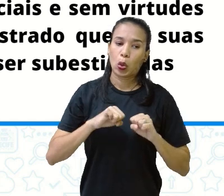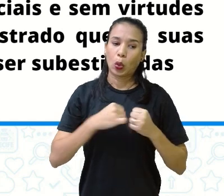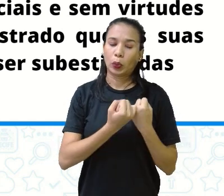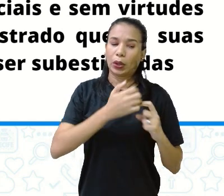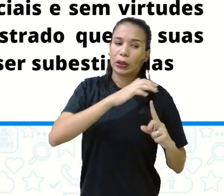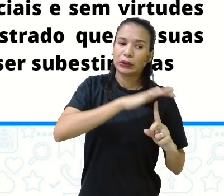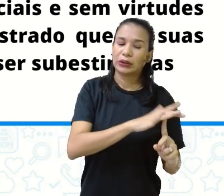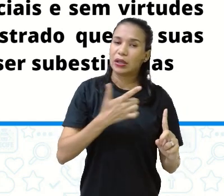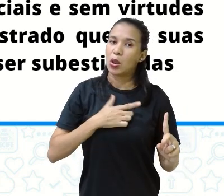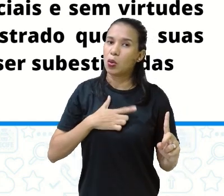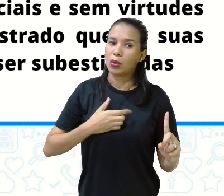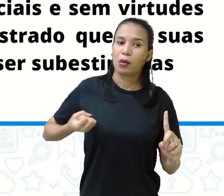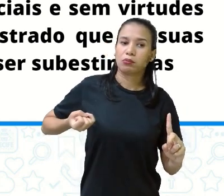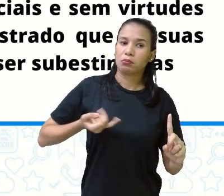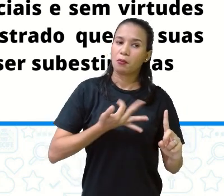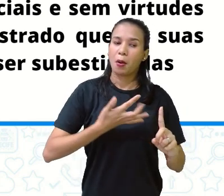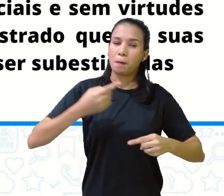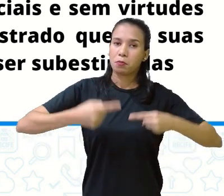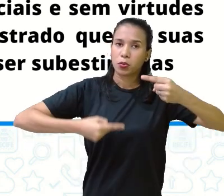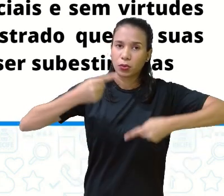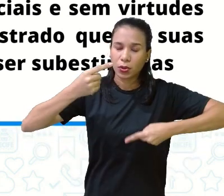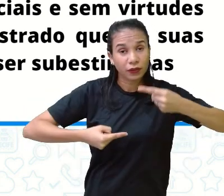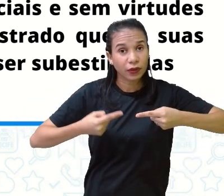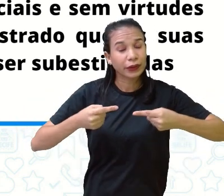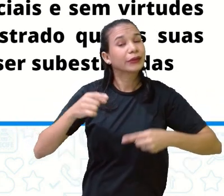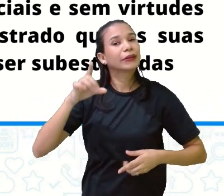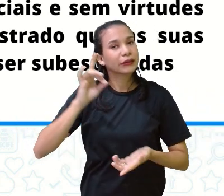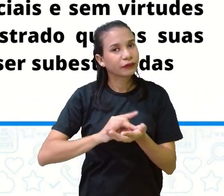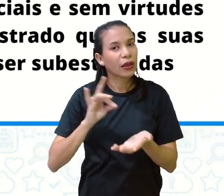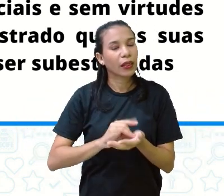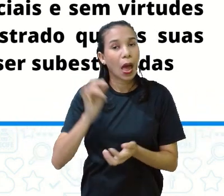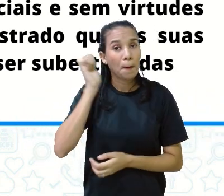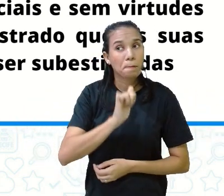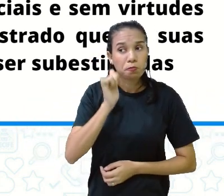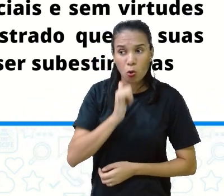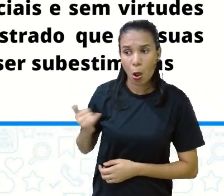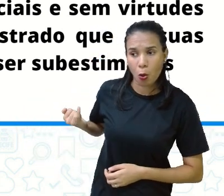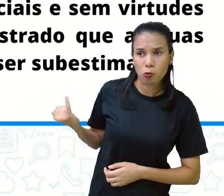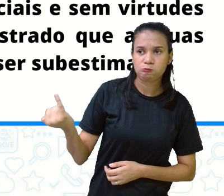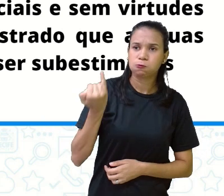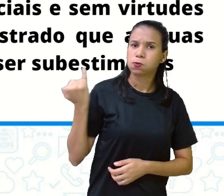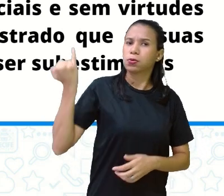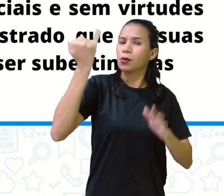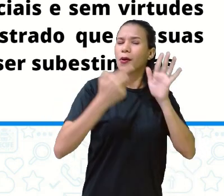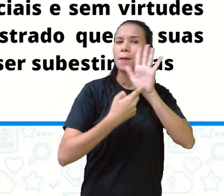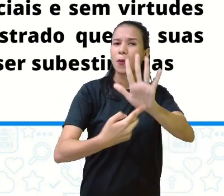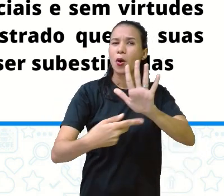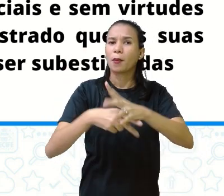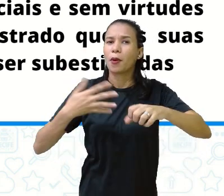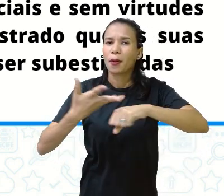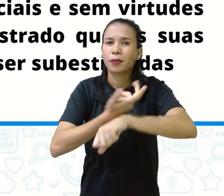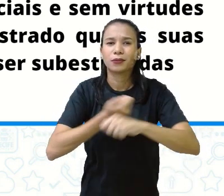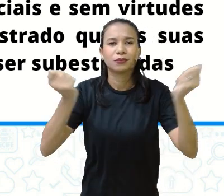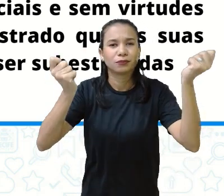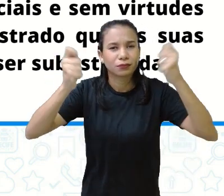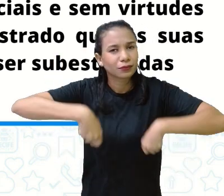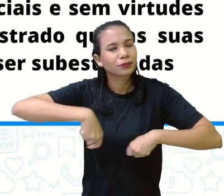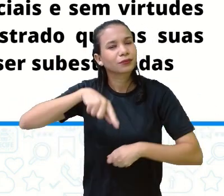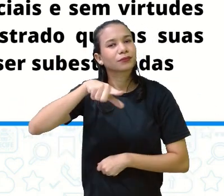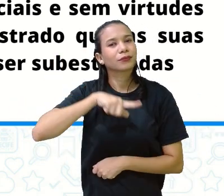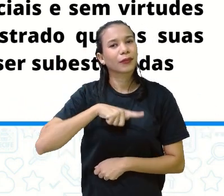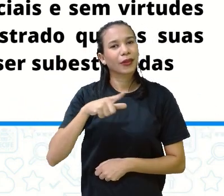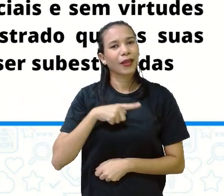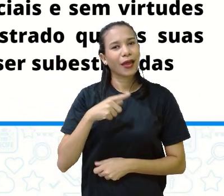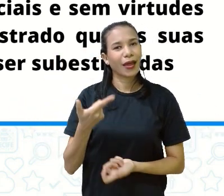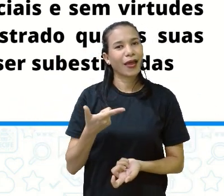sem virtudes políticas. Muitas grandes mulheres têm mostrado que suas habilidades e capacidades